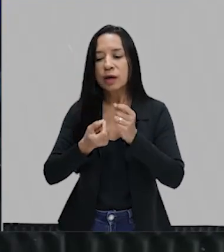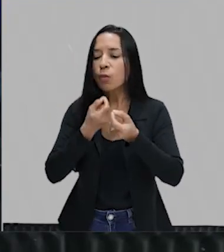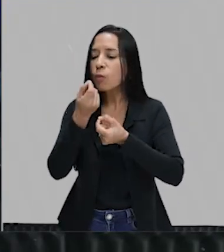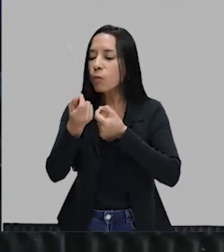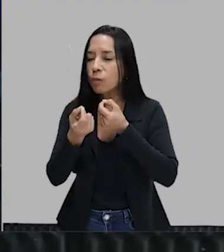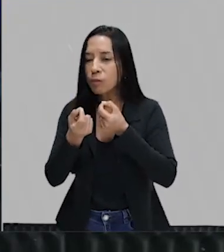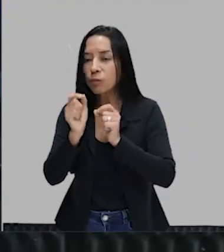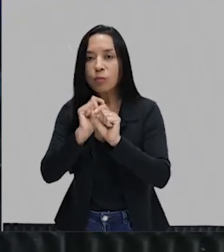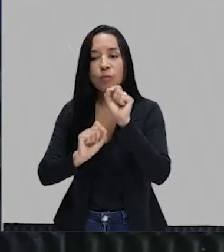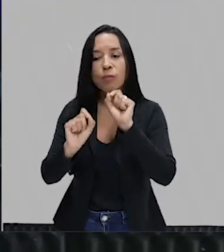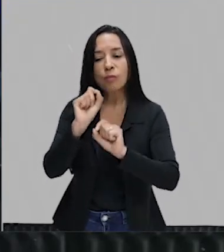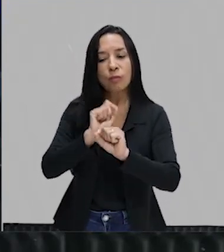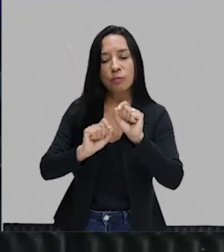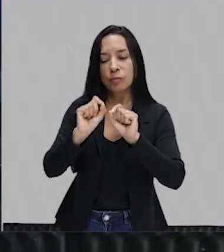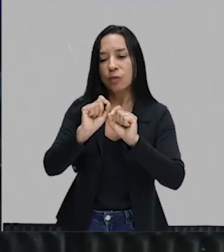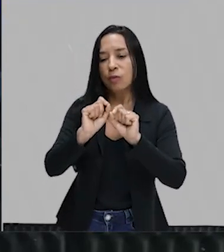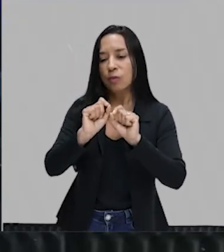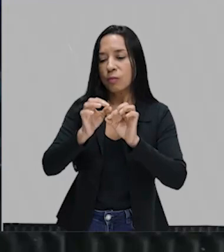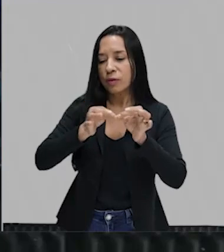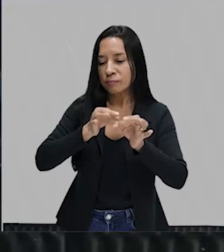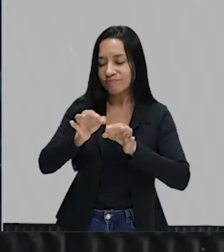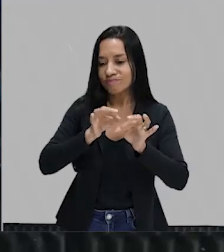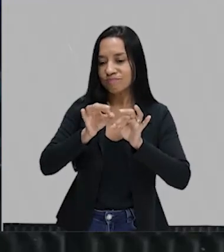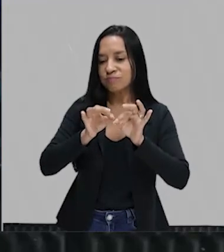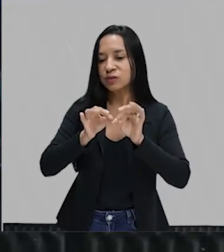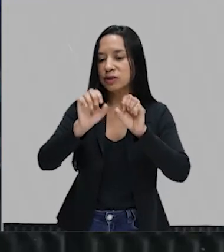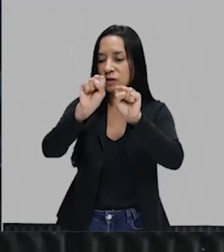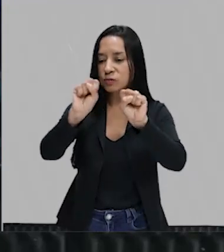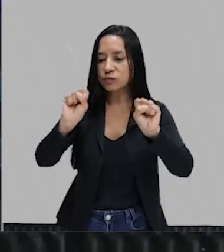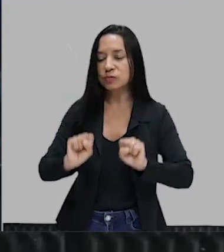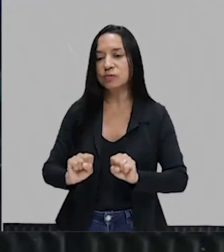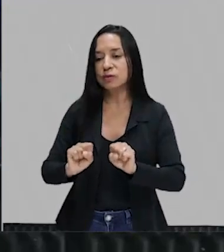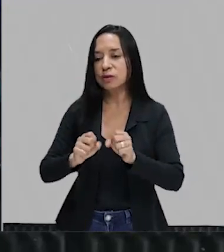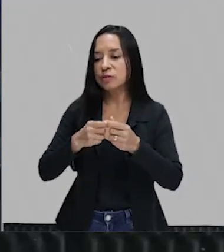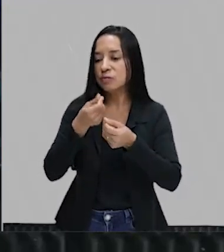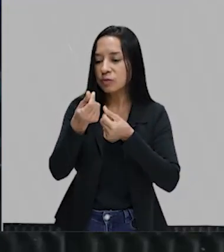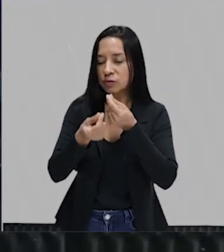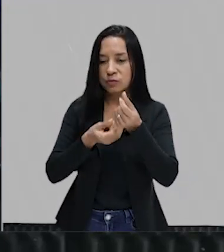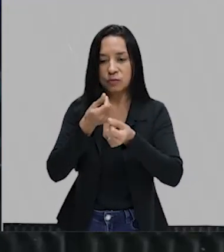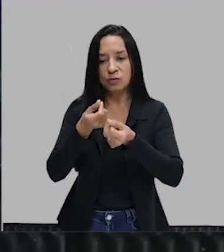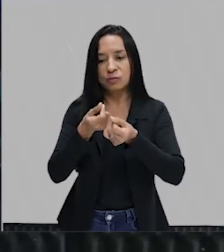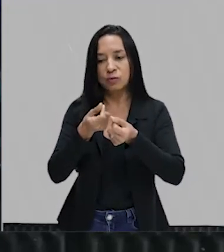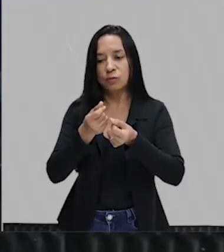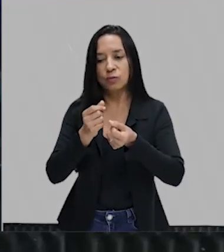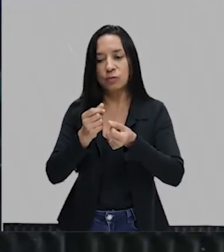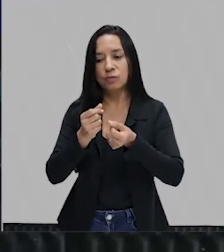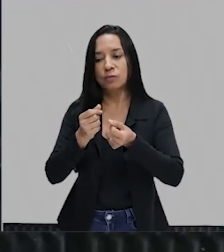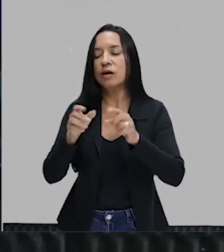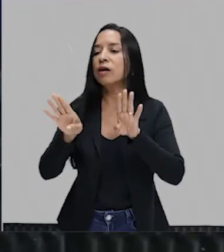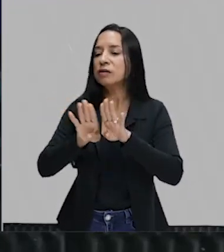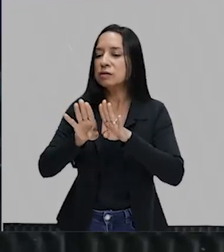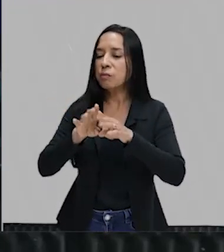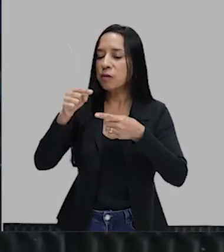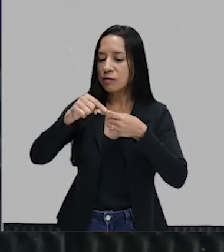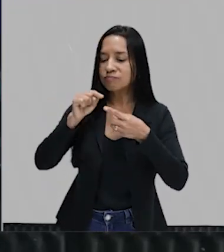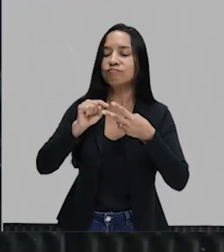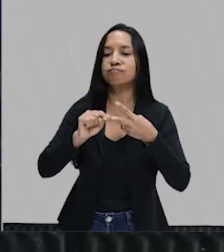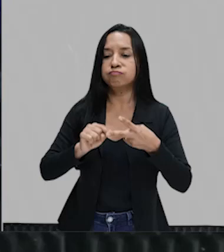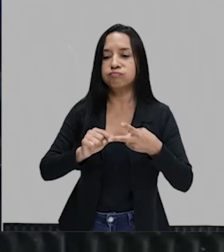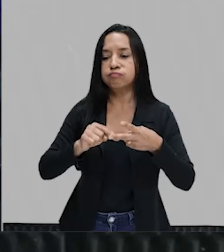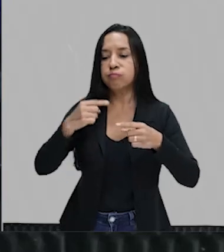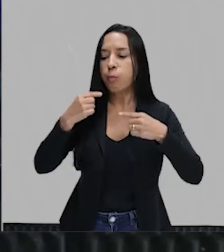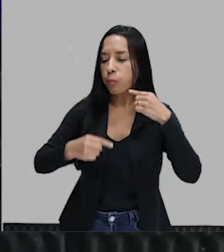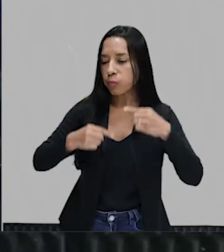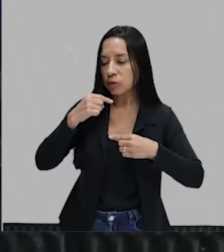econômico que existe na atualidade. E não só o sistema econômico, mas o sistema político, a organização social e até